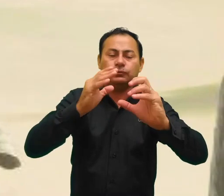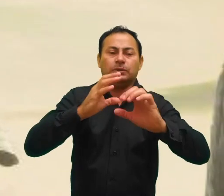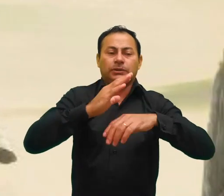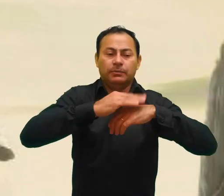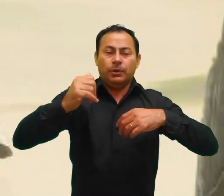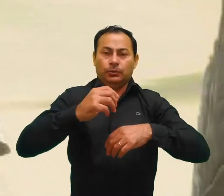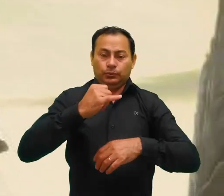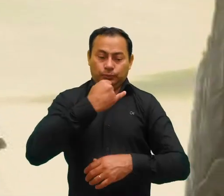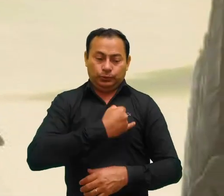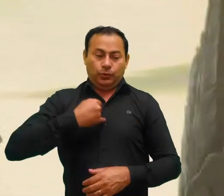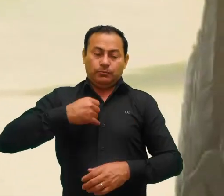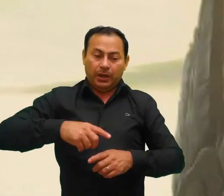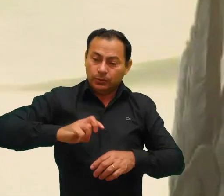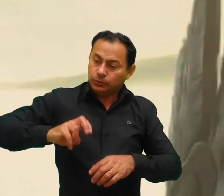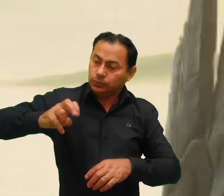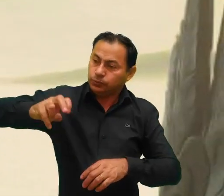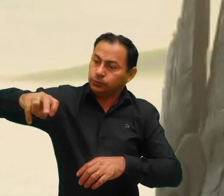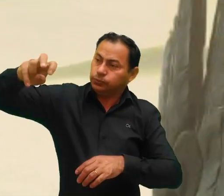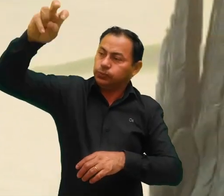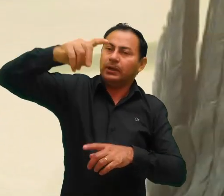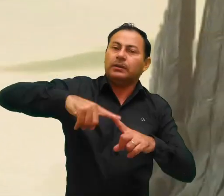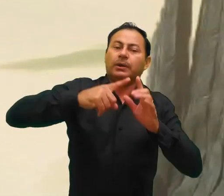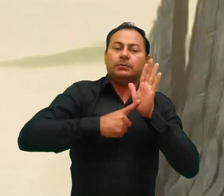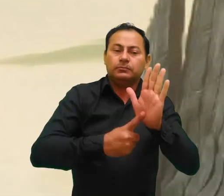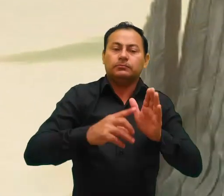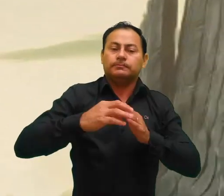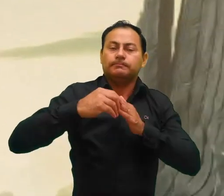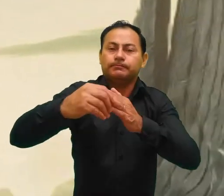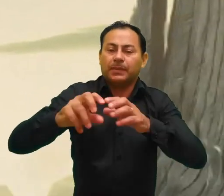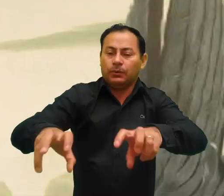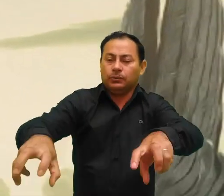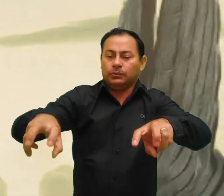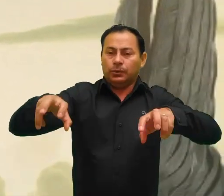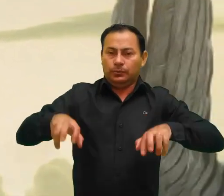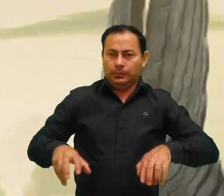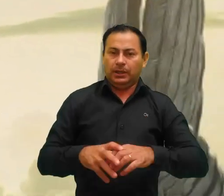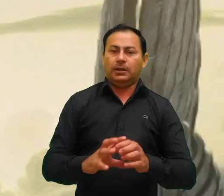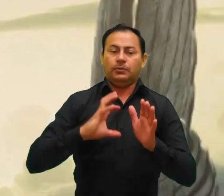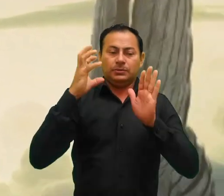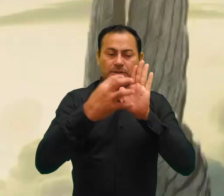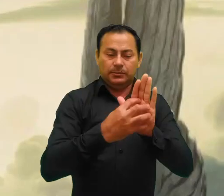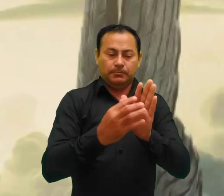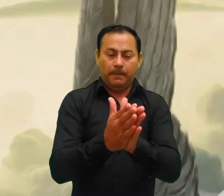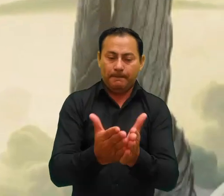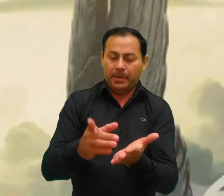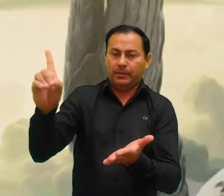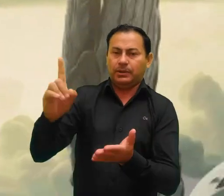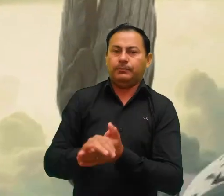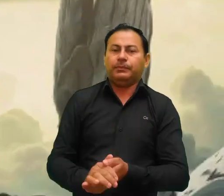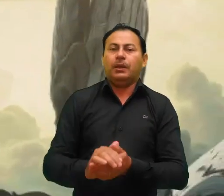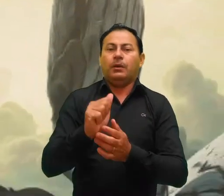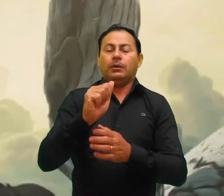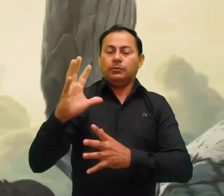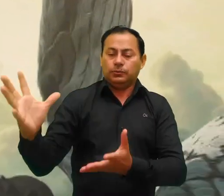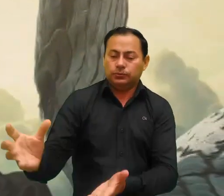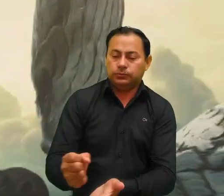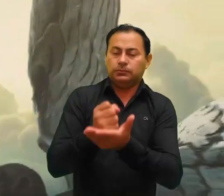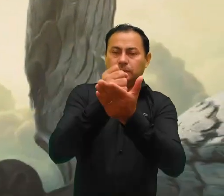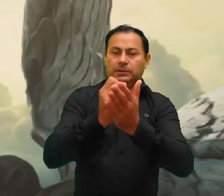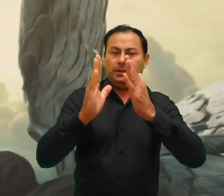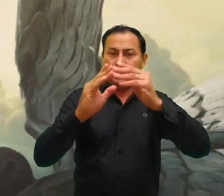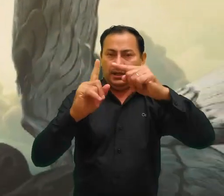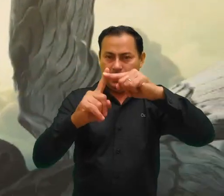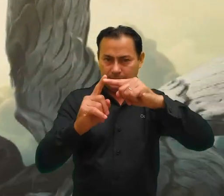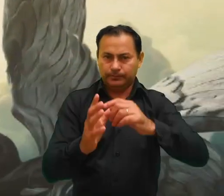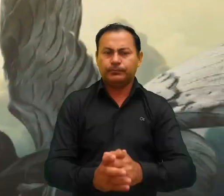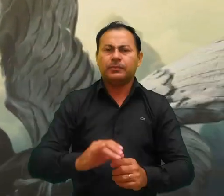trombeta que chamou João para subir e depois o tomou para vislumbrar o trono é o símbolo bíblico referente ao arrebatamento da